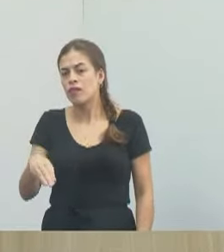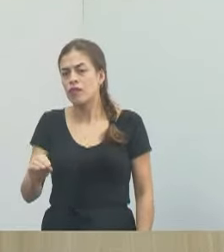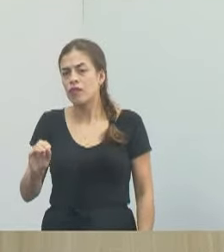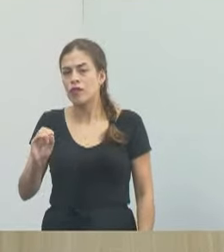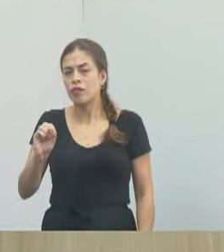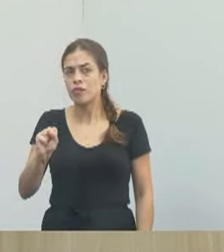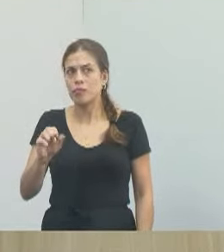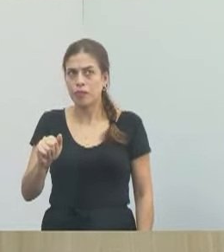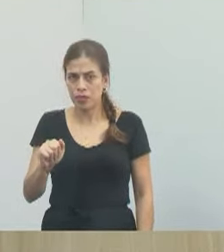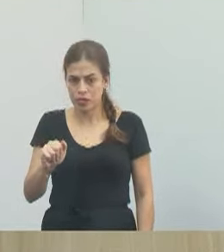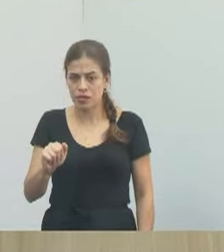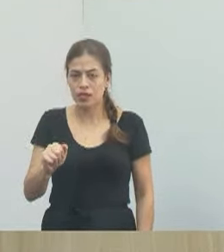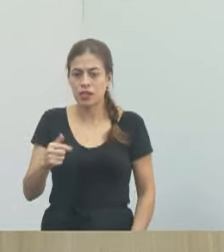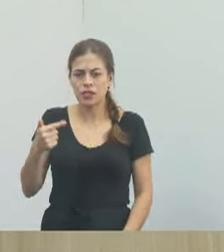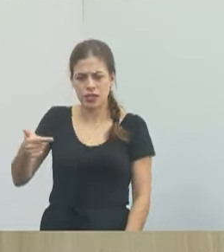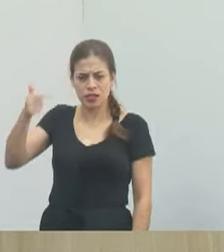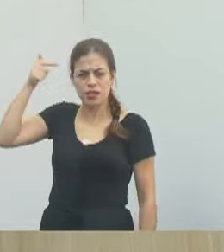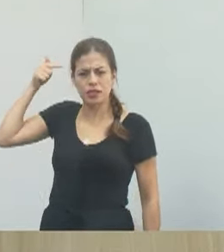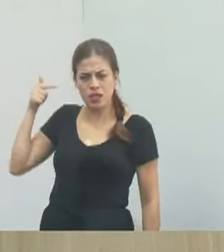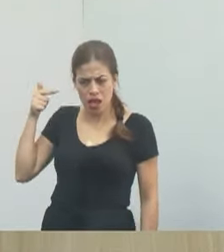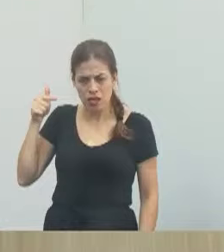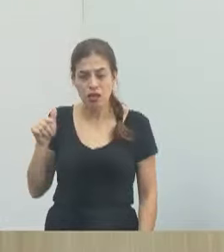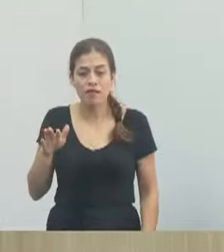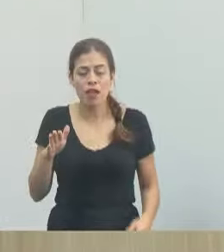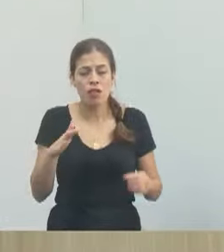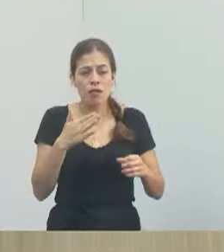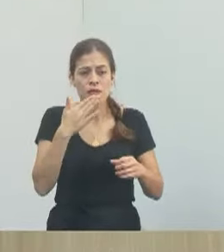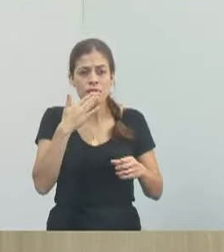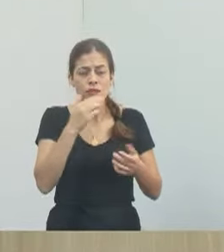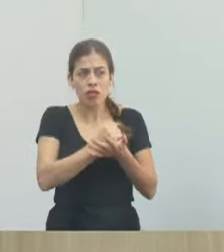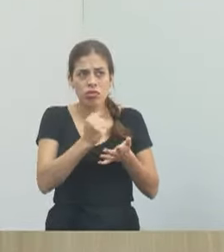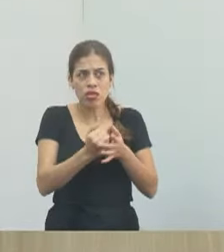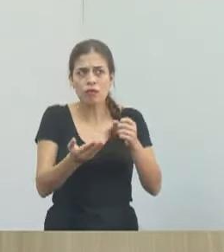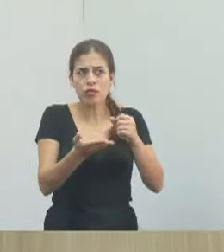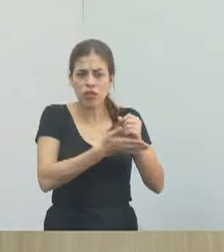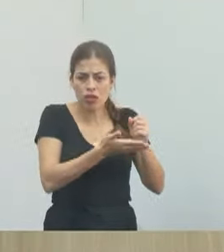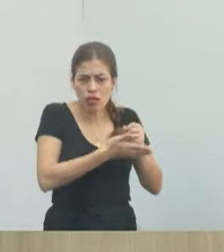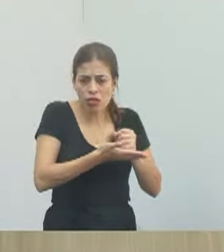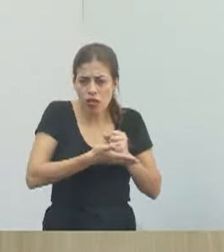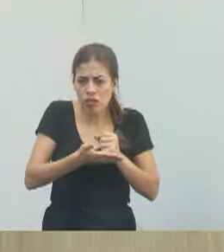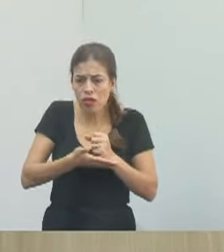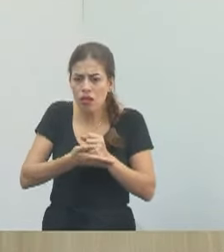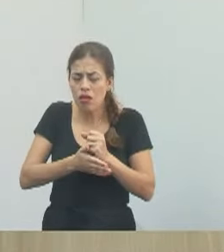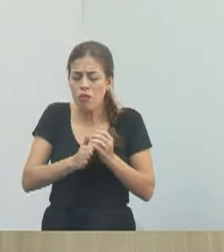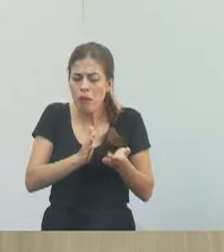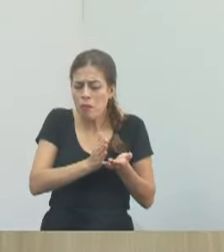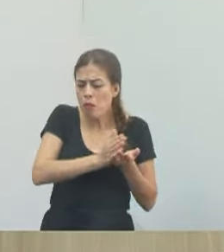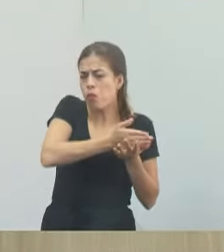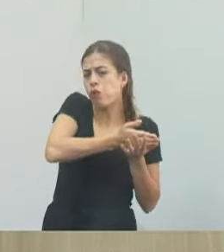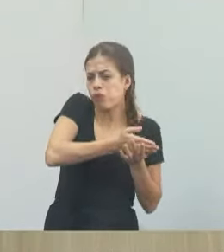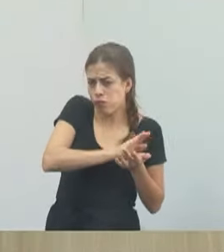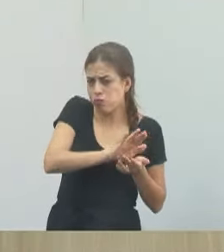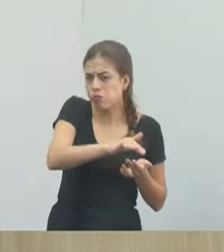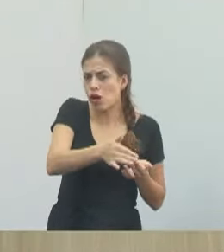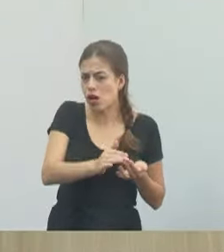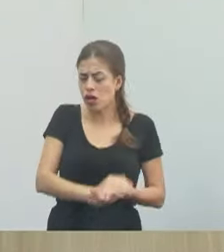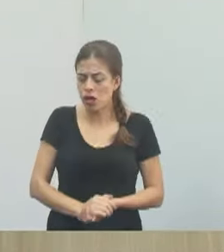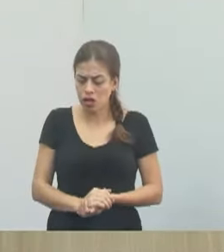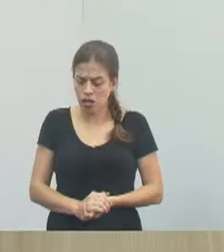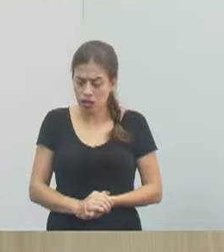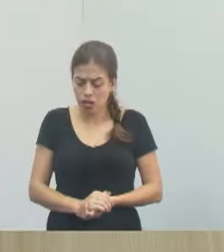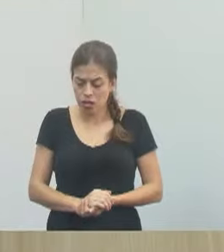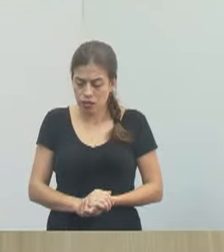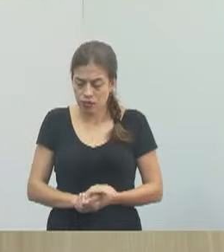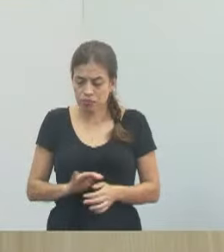passada foi constatada a execução deina e limpeza parcial no referido equipo públic